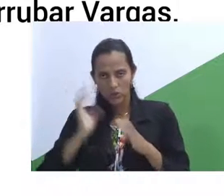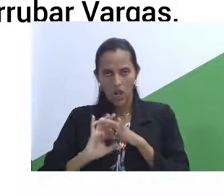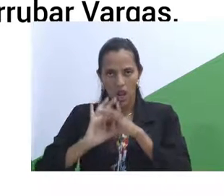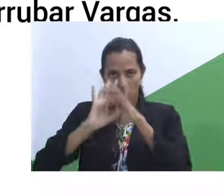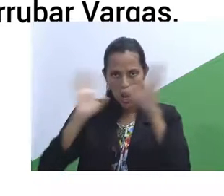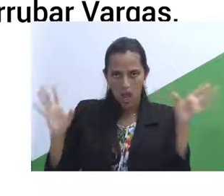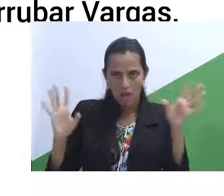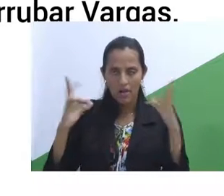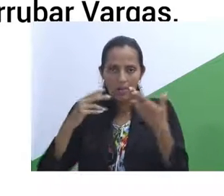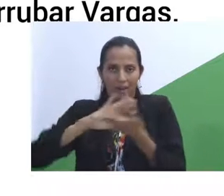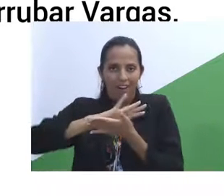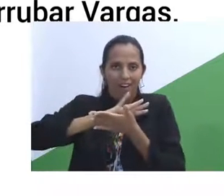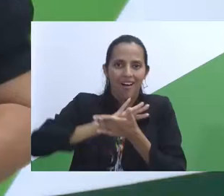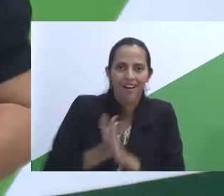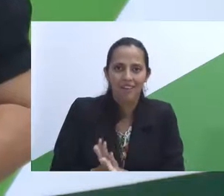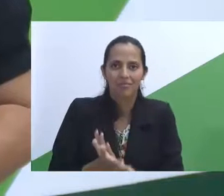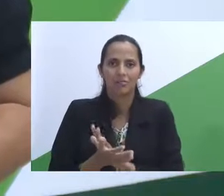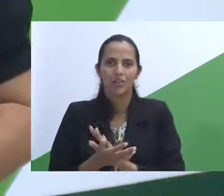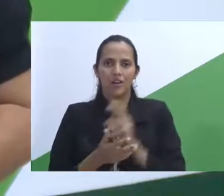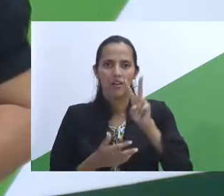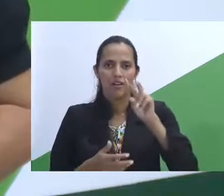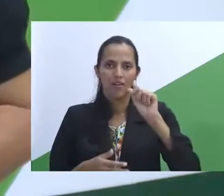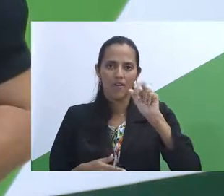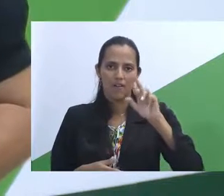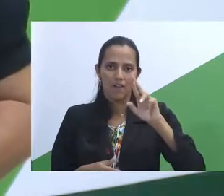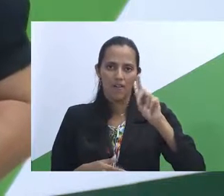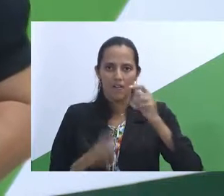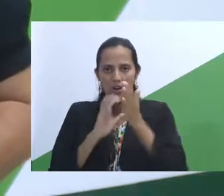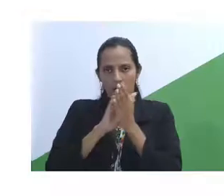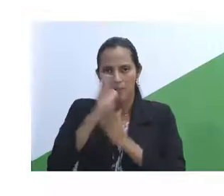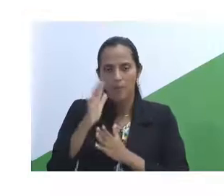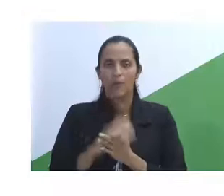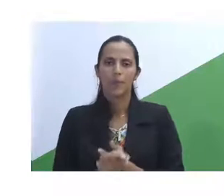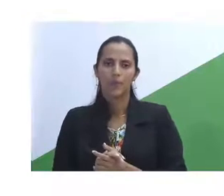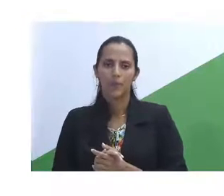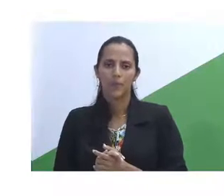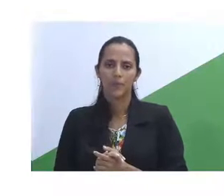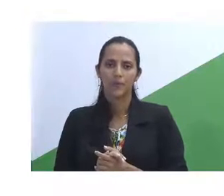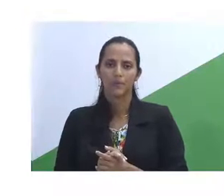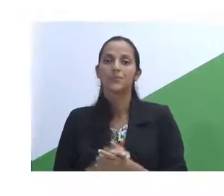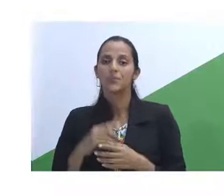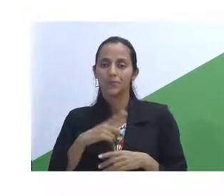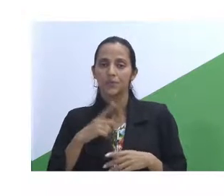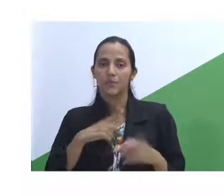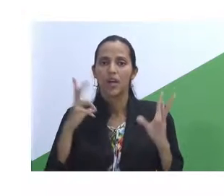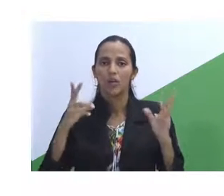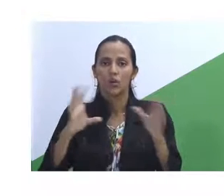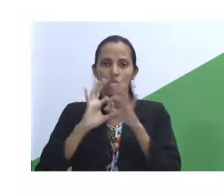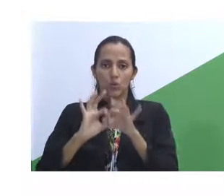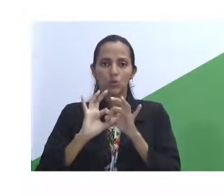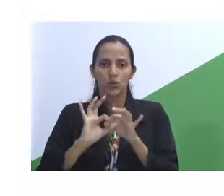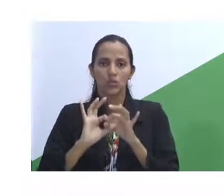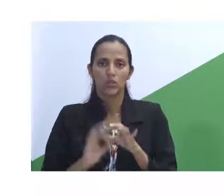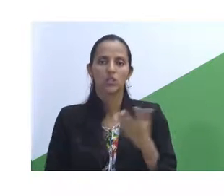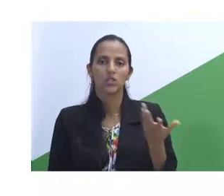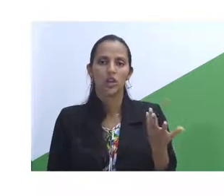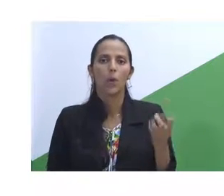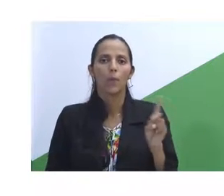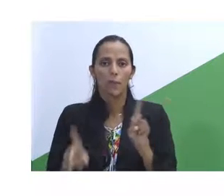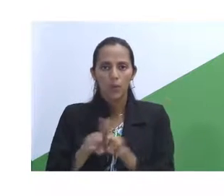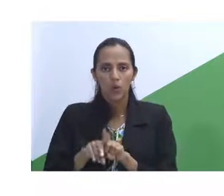-se para derrubar Vargas. Vai ser, então, pode passar ao próximo, é uma junta, né? São, então, aí, uma